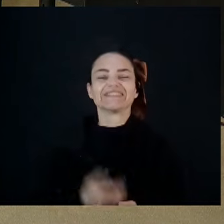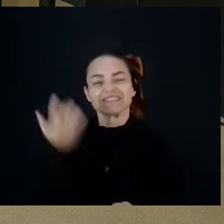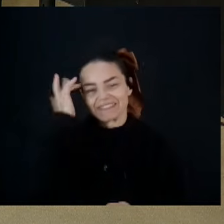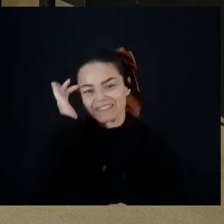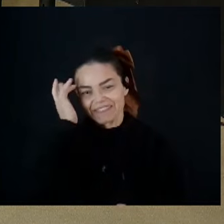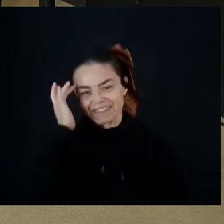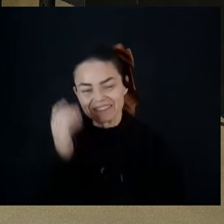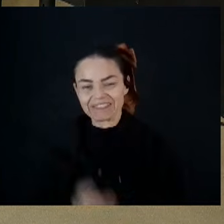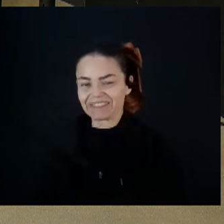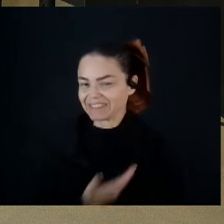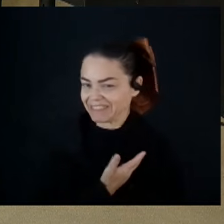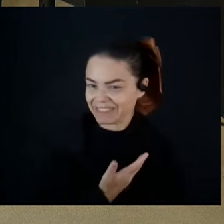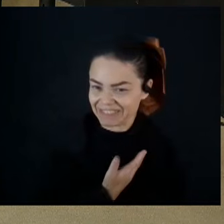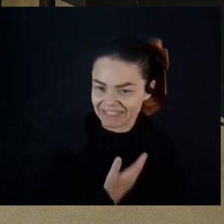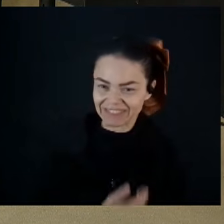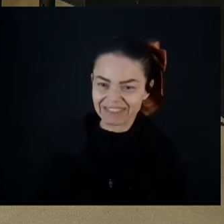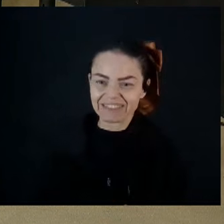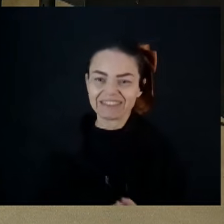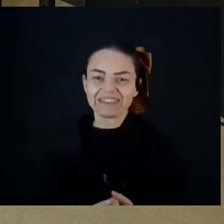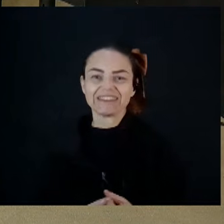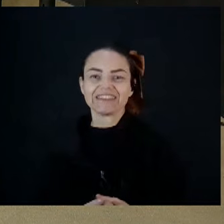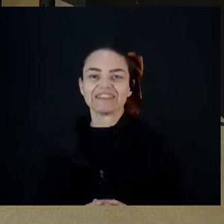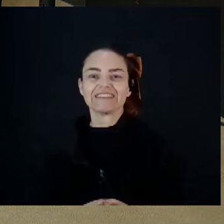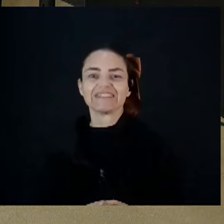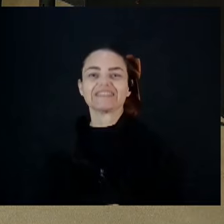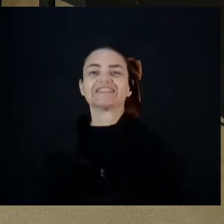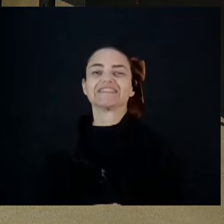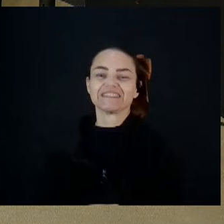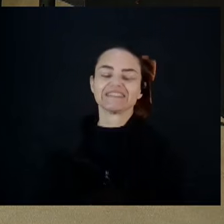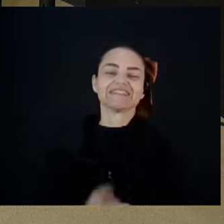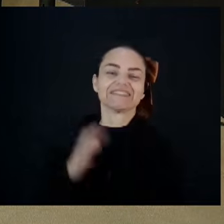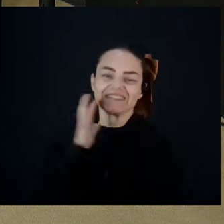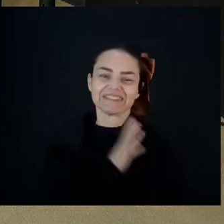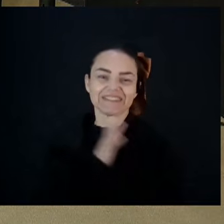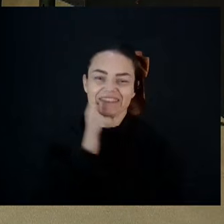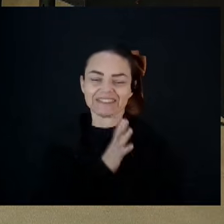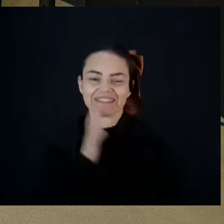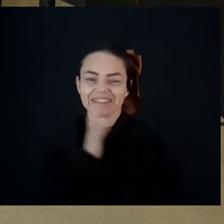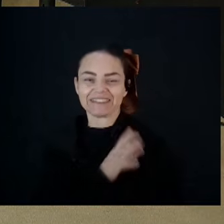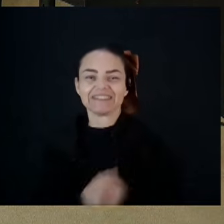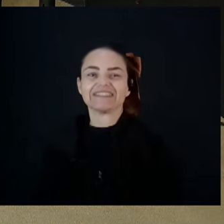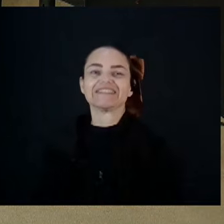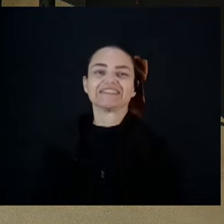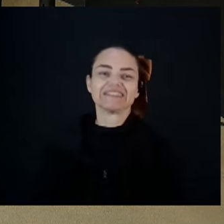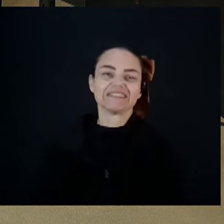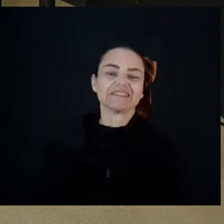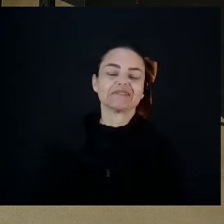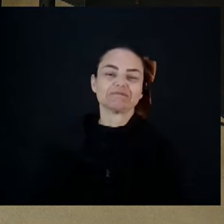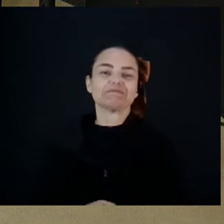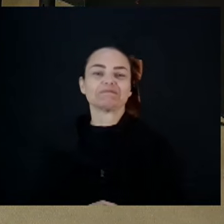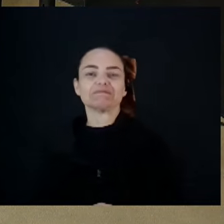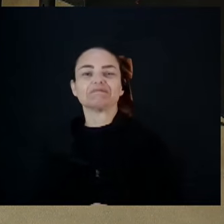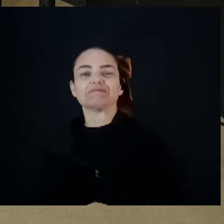aqui. Sempre né? Deu uma empatia. Aí, ó, deu empatia. Sem narcisismo.